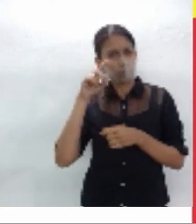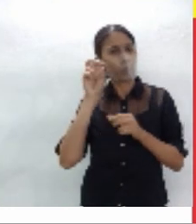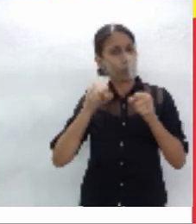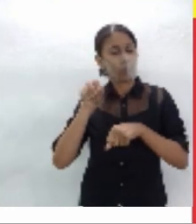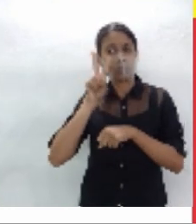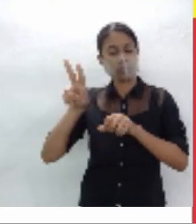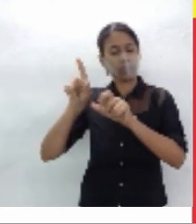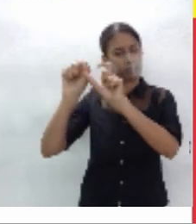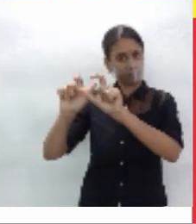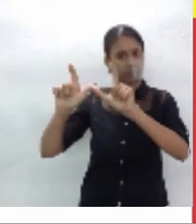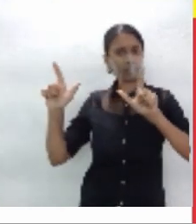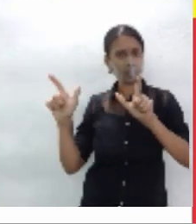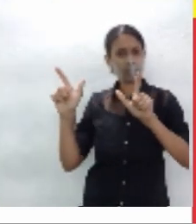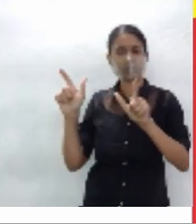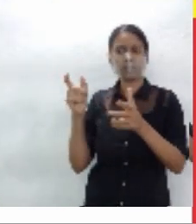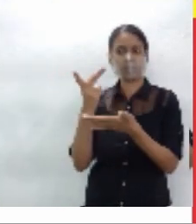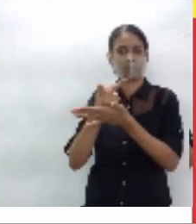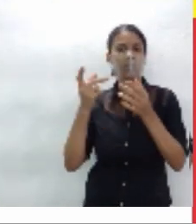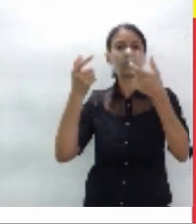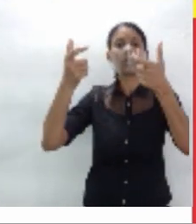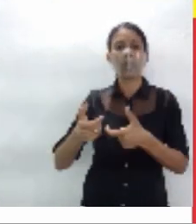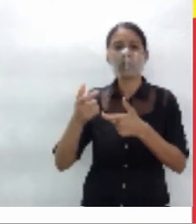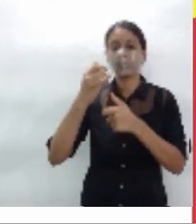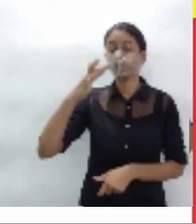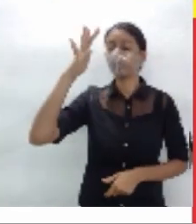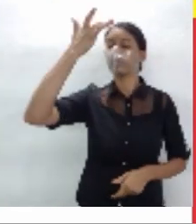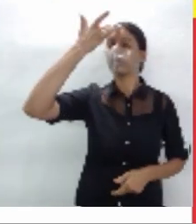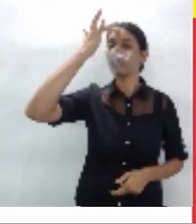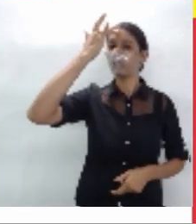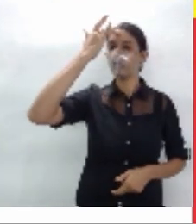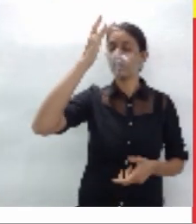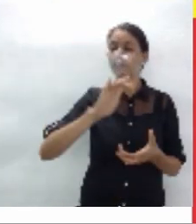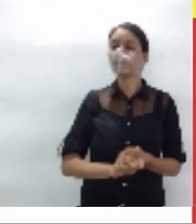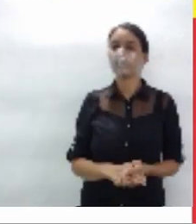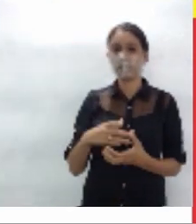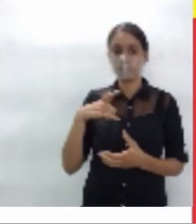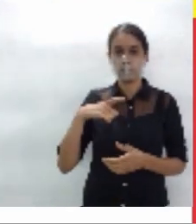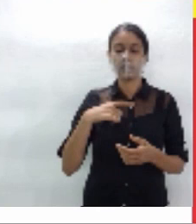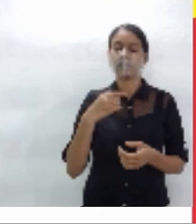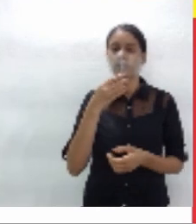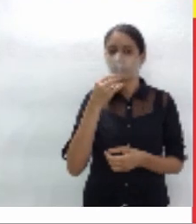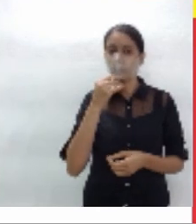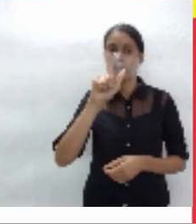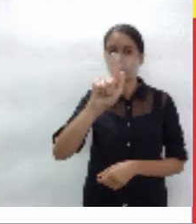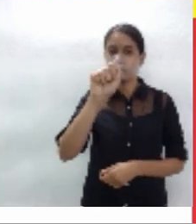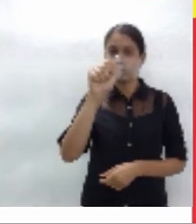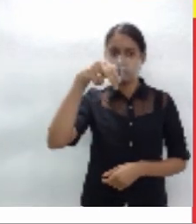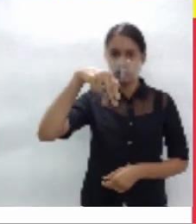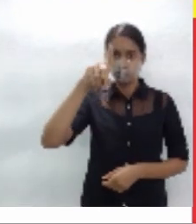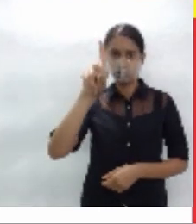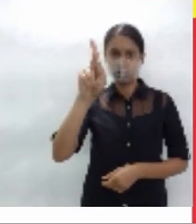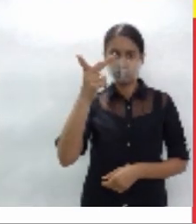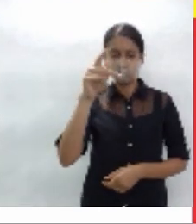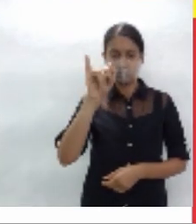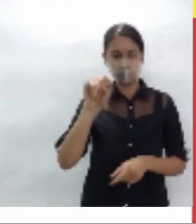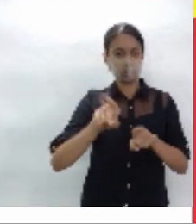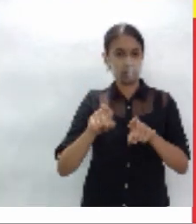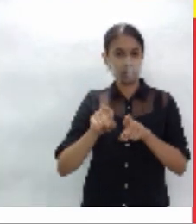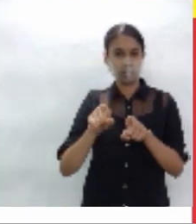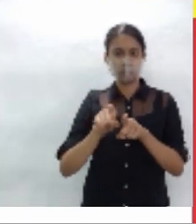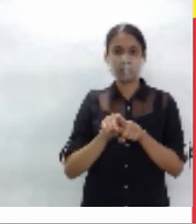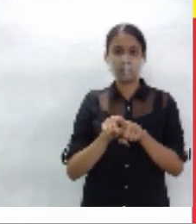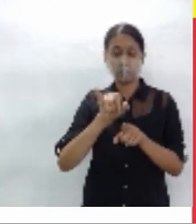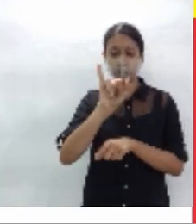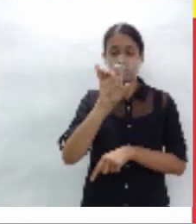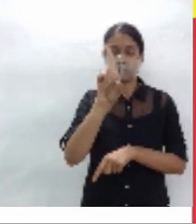tela, né? Na Índia também, que era grande, a Indochina e na Indonésia e no